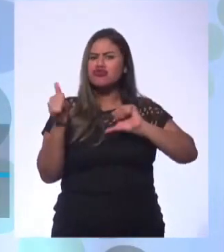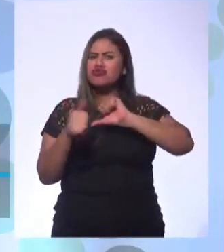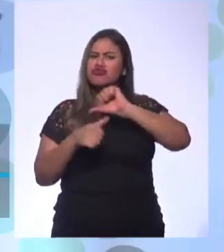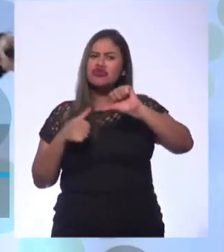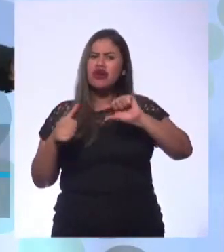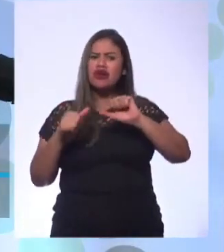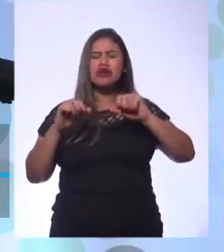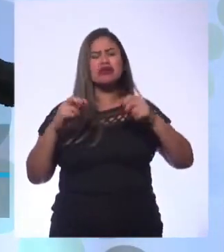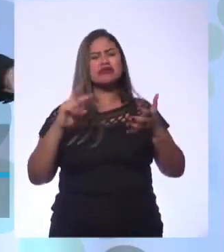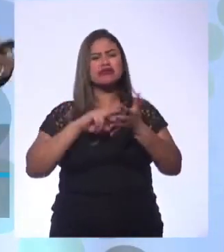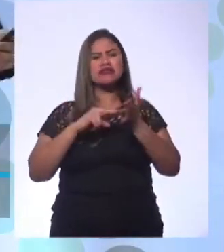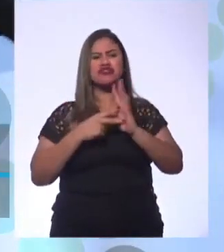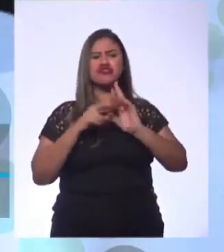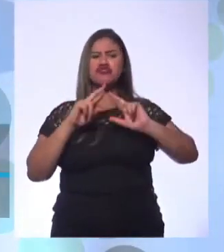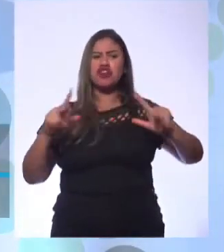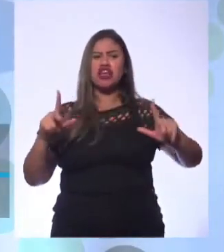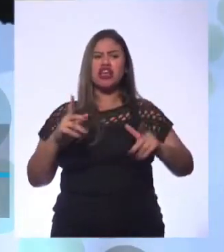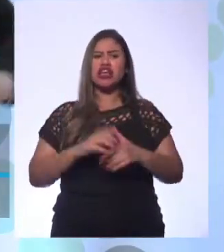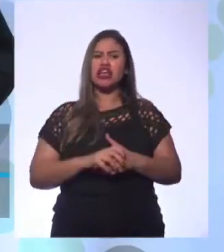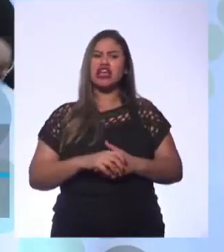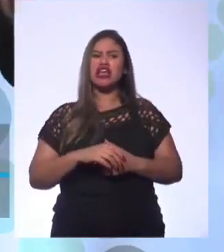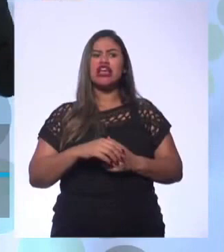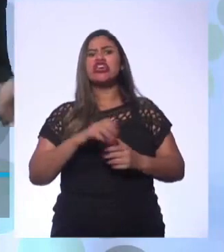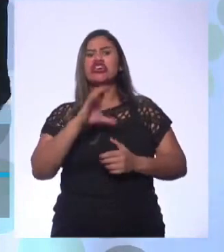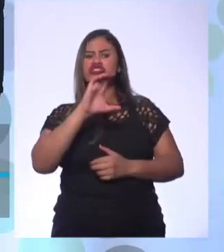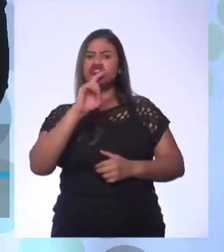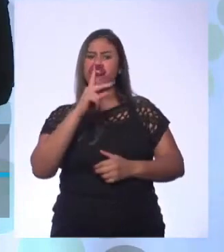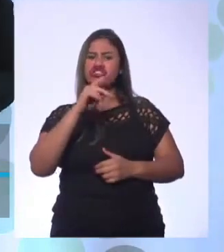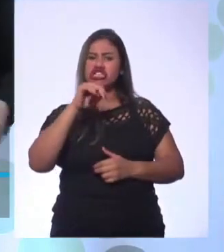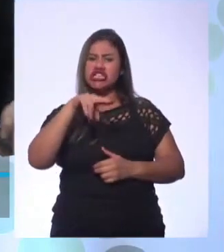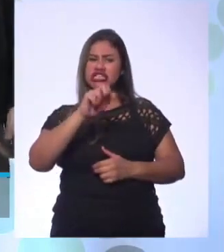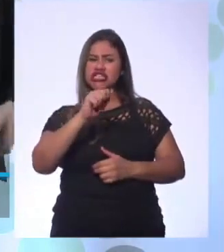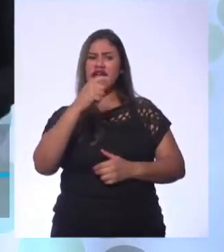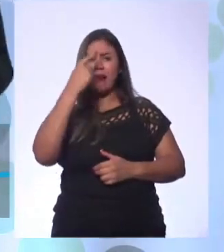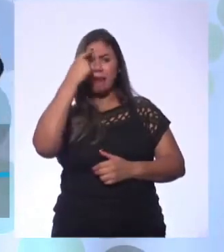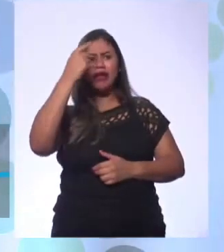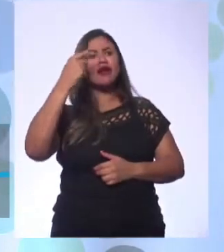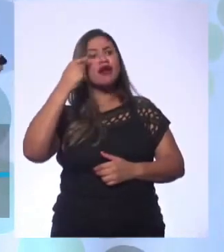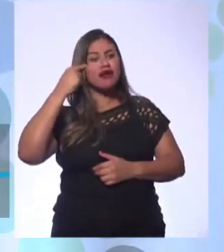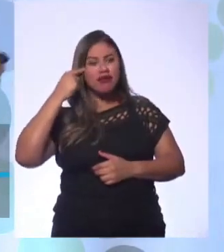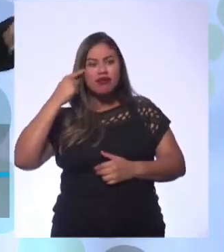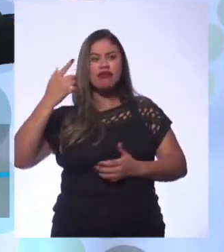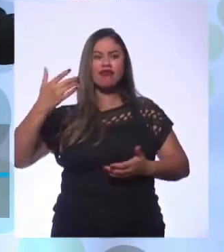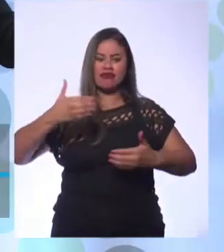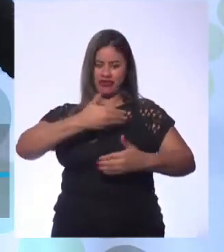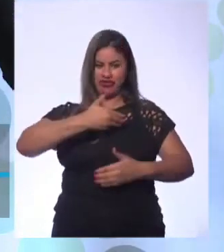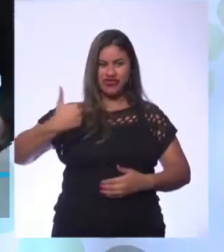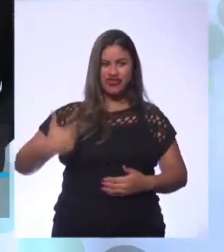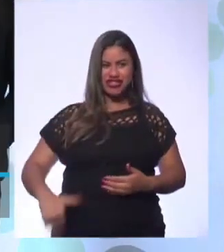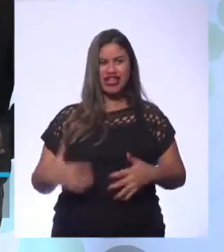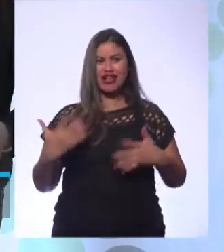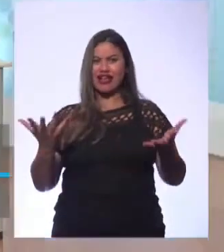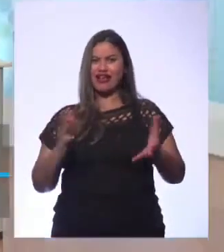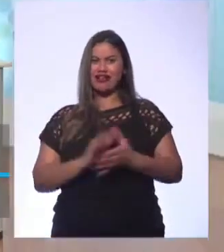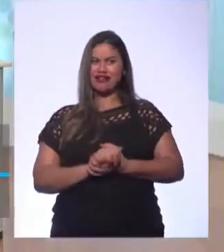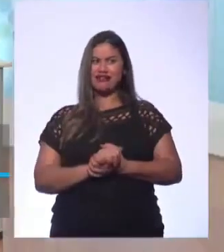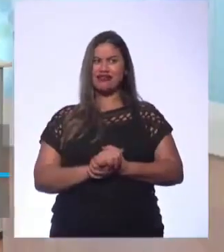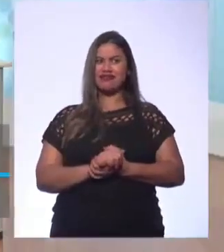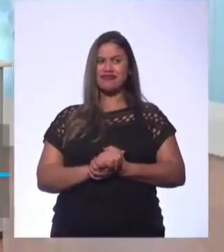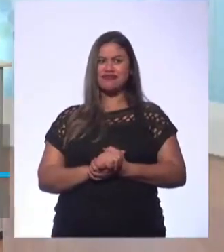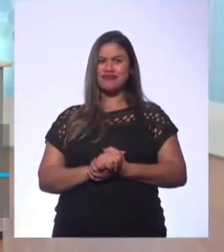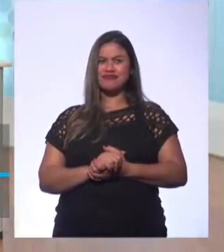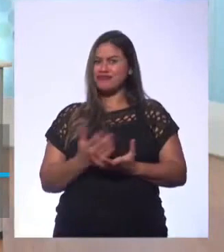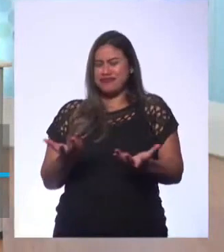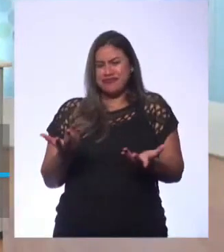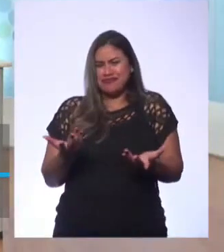tem outro significado. China aqui, você fala, é o chinês. Sim, o China ali, ó, né? Acaba virando até uma cultura. gíria, é o China ali, ó.